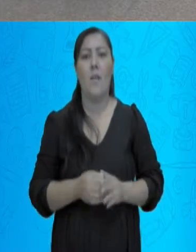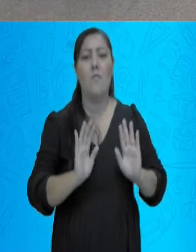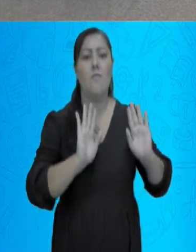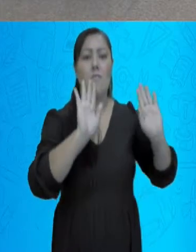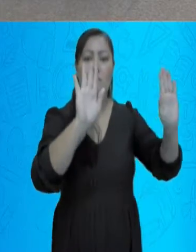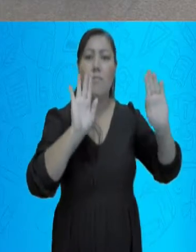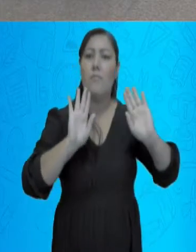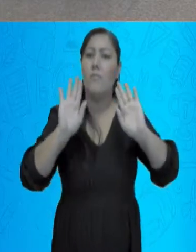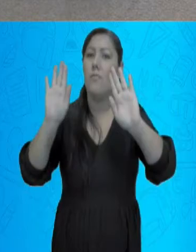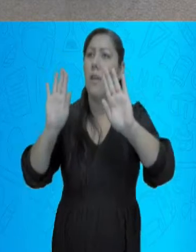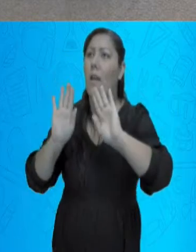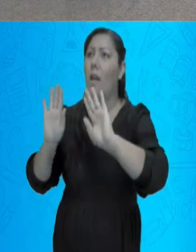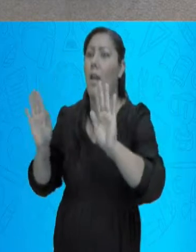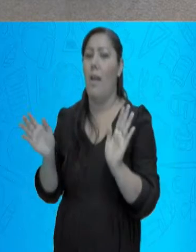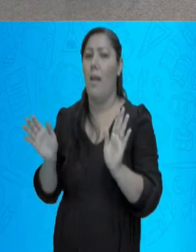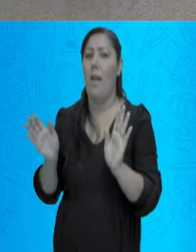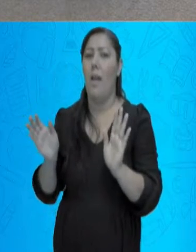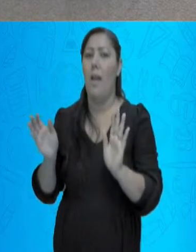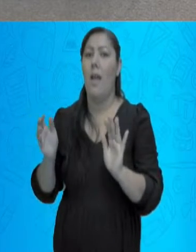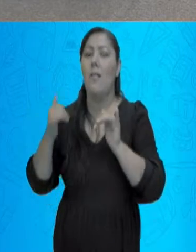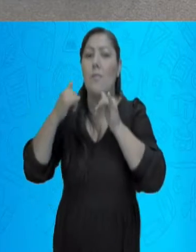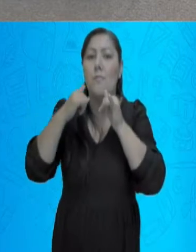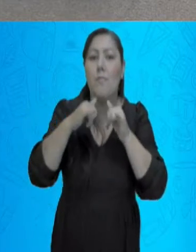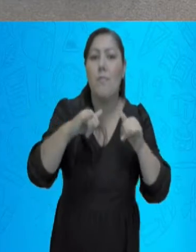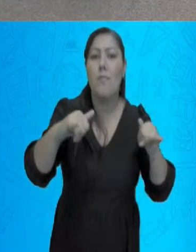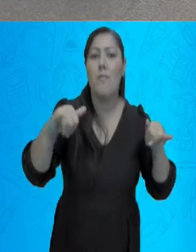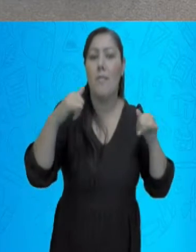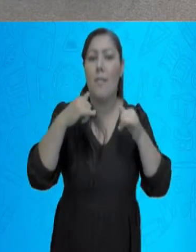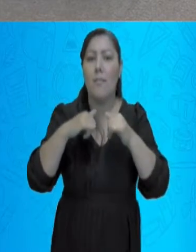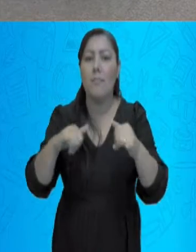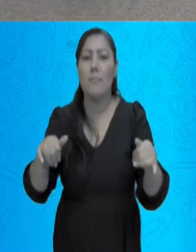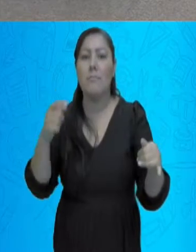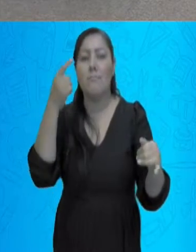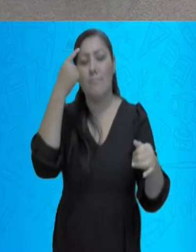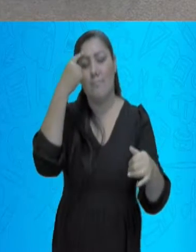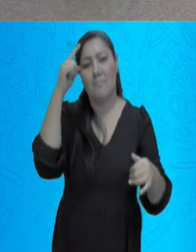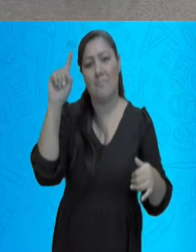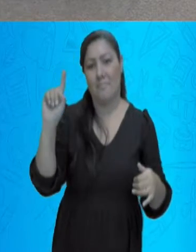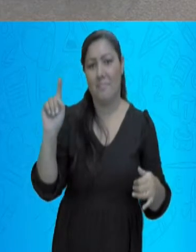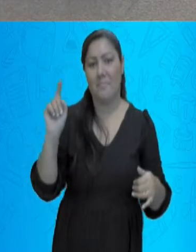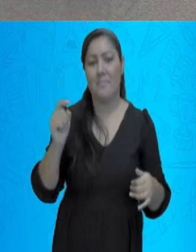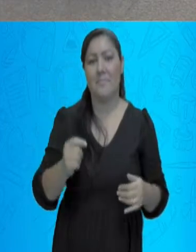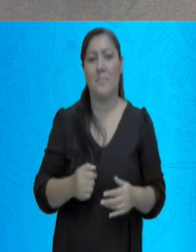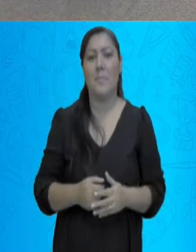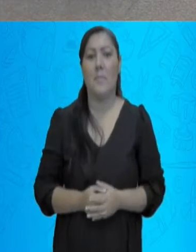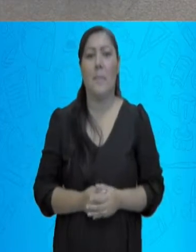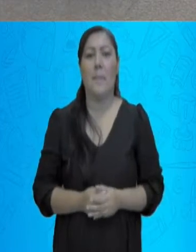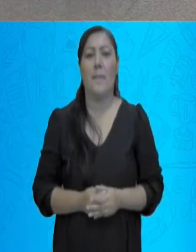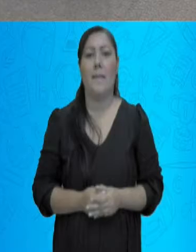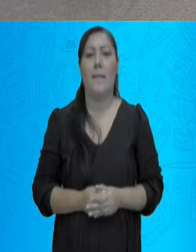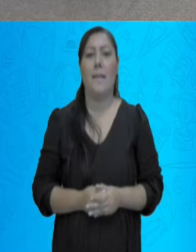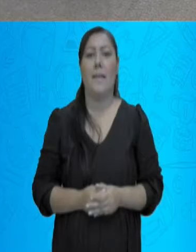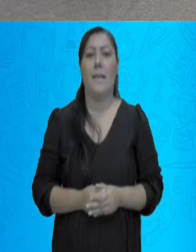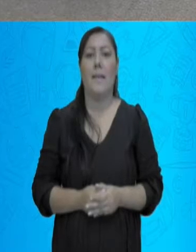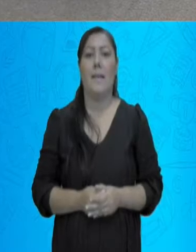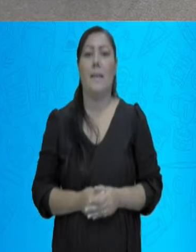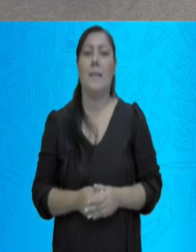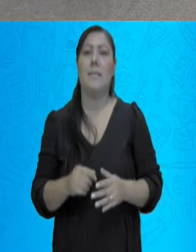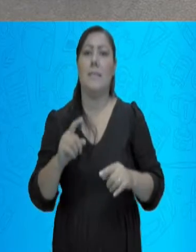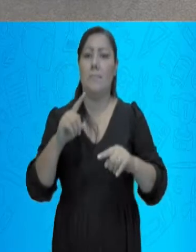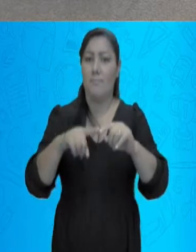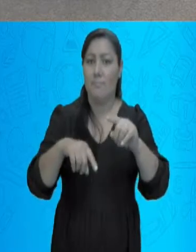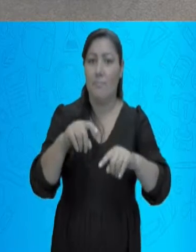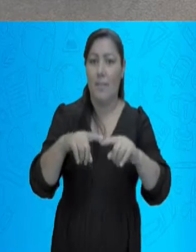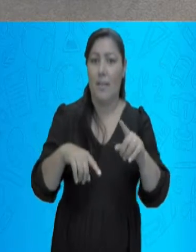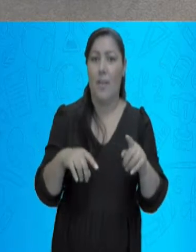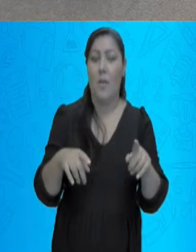estão transmitindo uma informação, uma ideia. Esse material, ele pode ser chamado também de